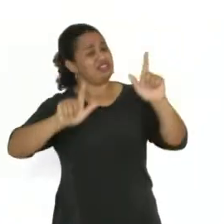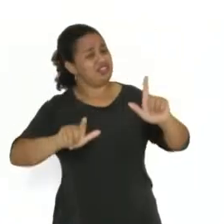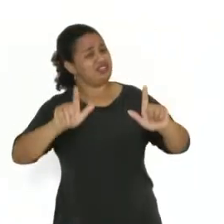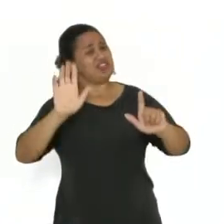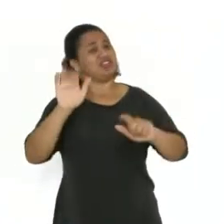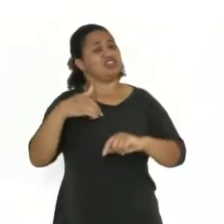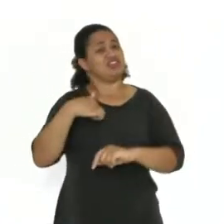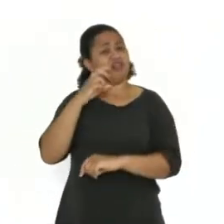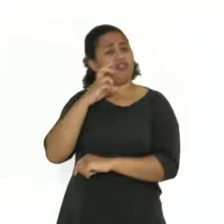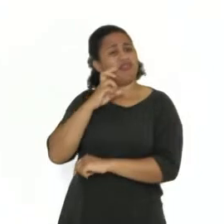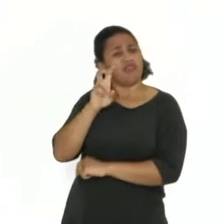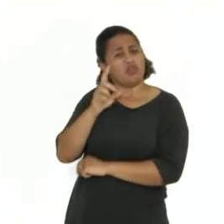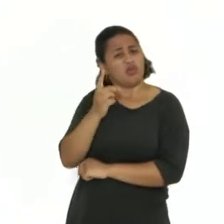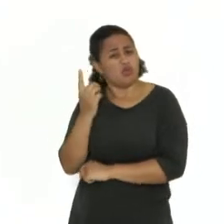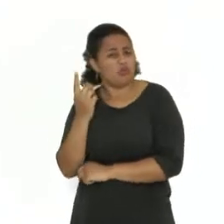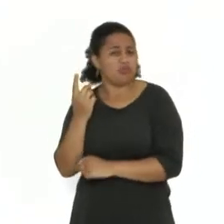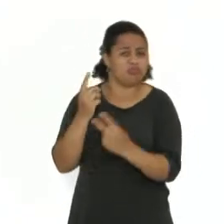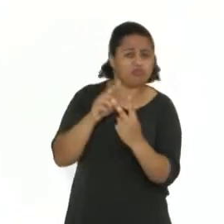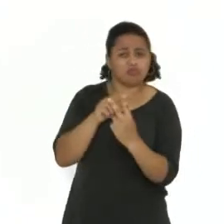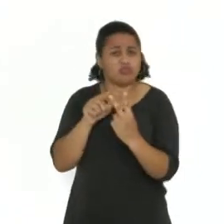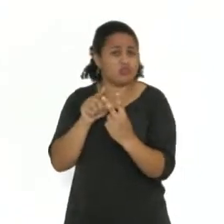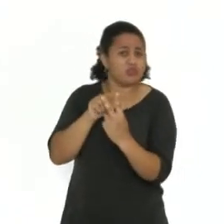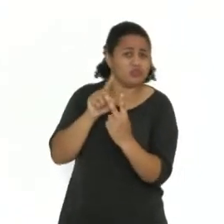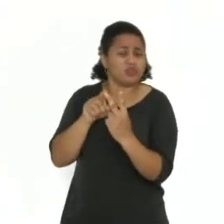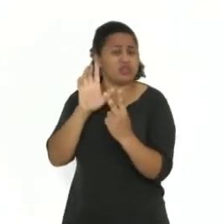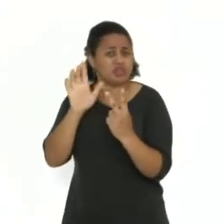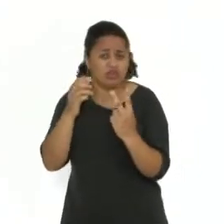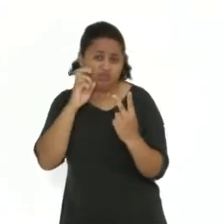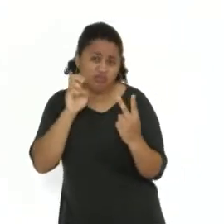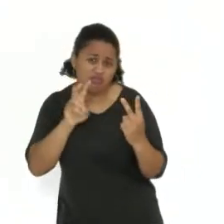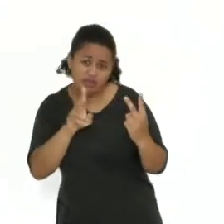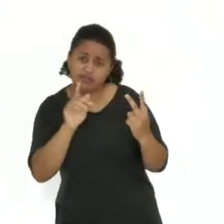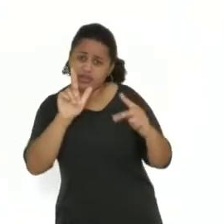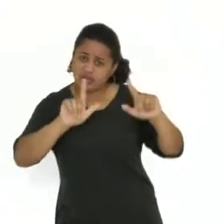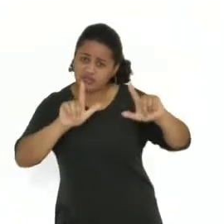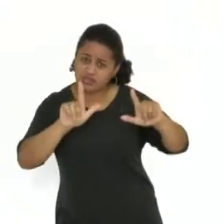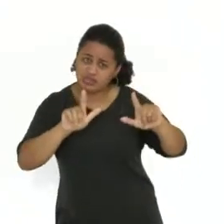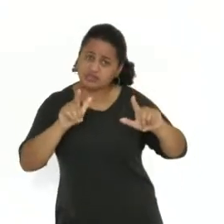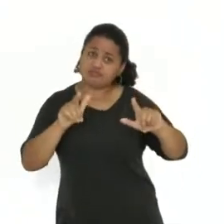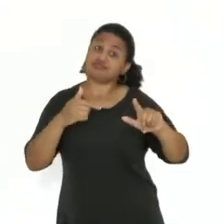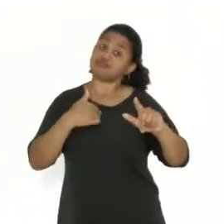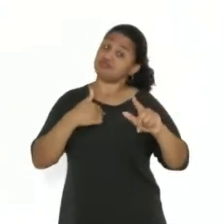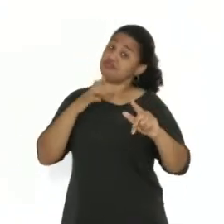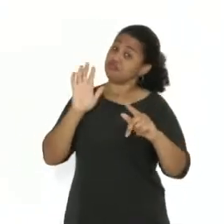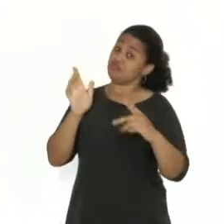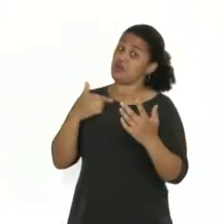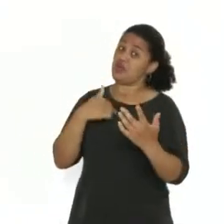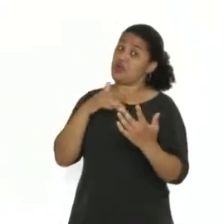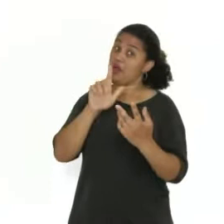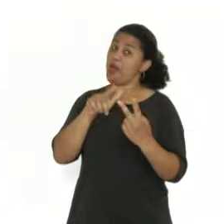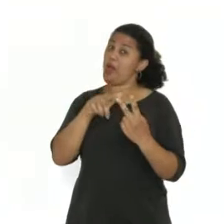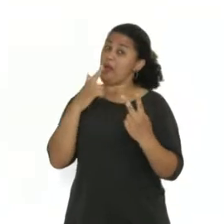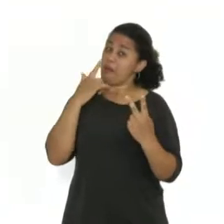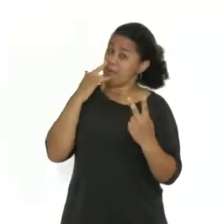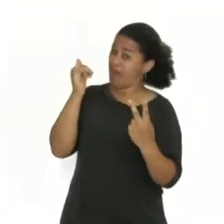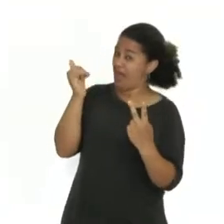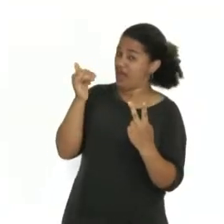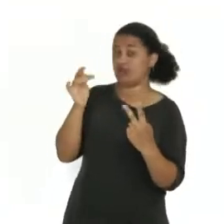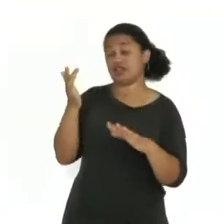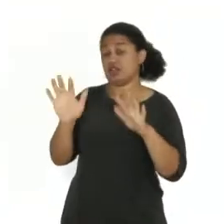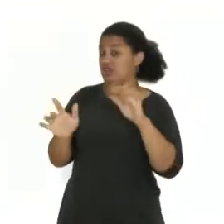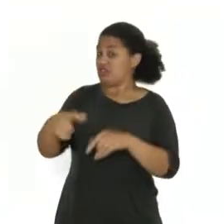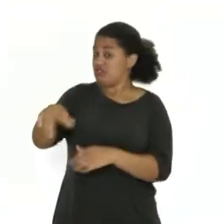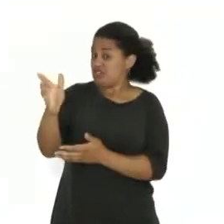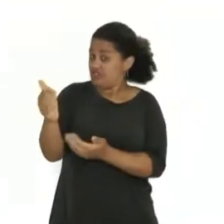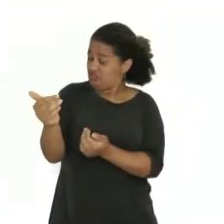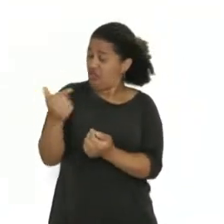pelo menos um desses dois personagens, uma dessas duas pessoas. Da minha época eu sou mais do pai, né? Talvez vocês aí